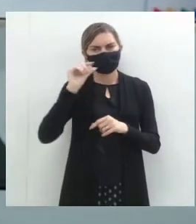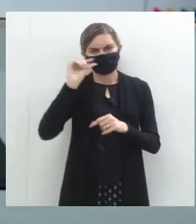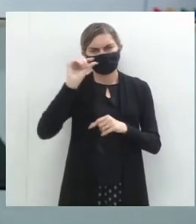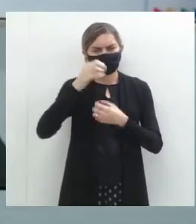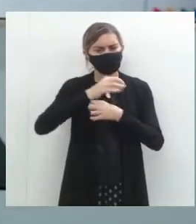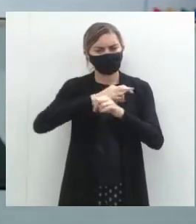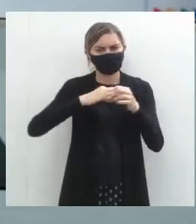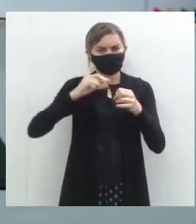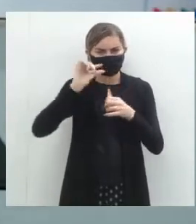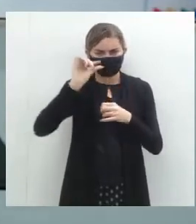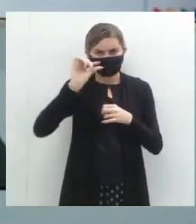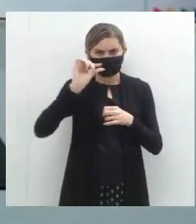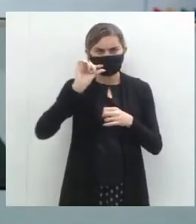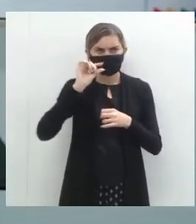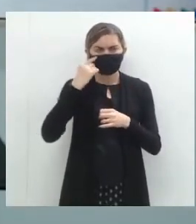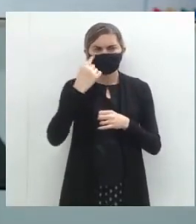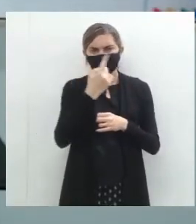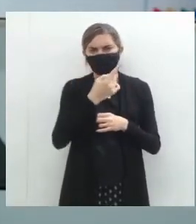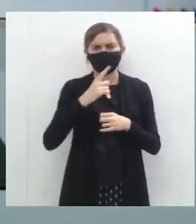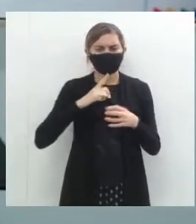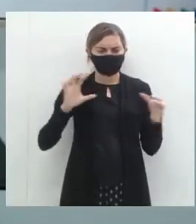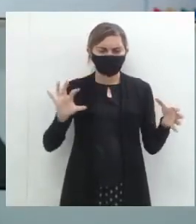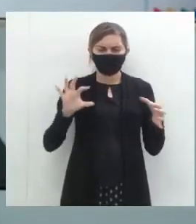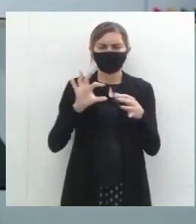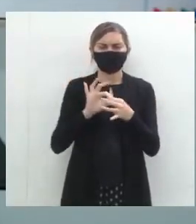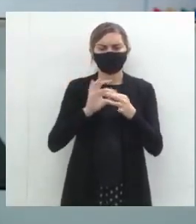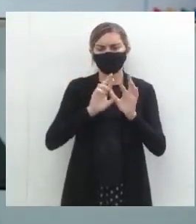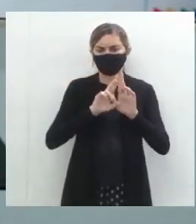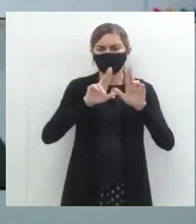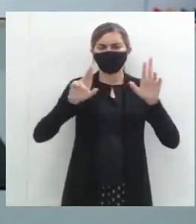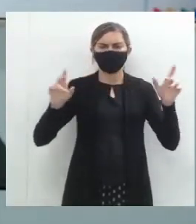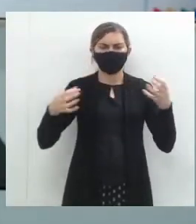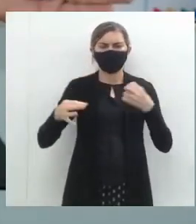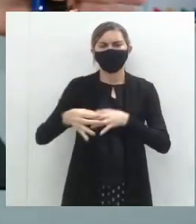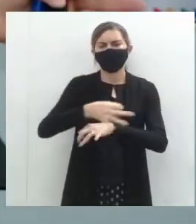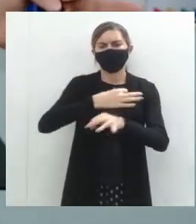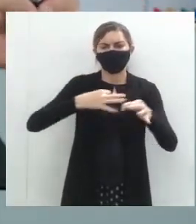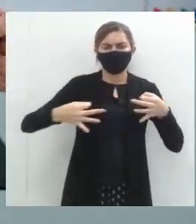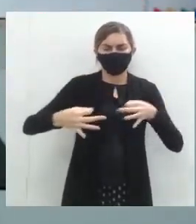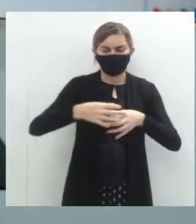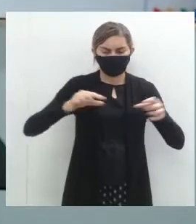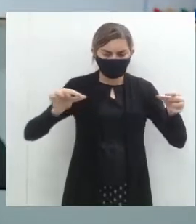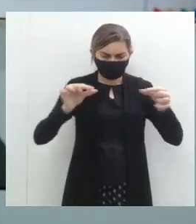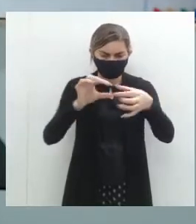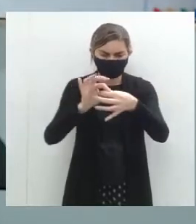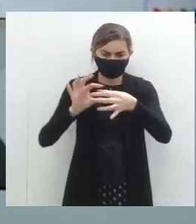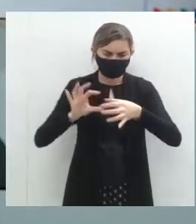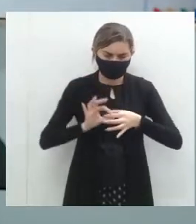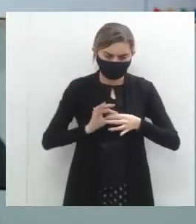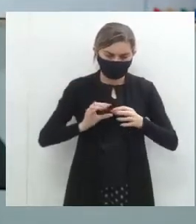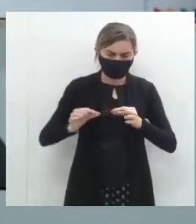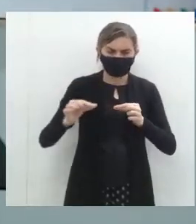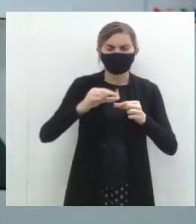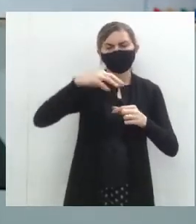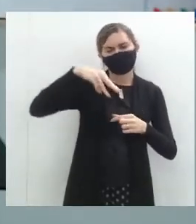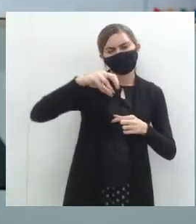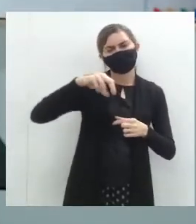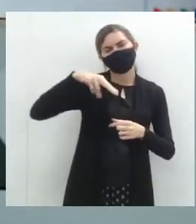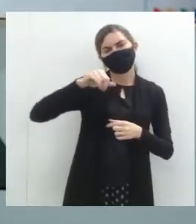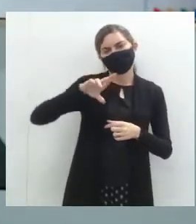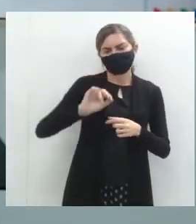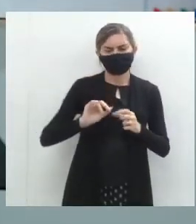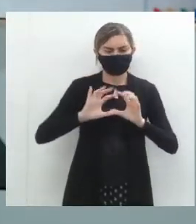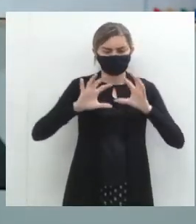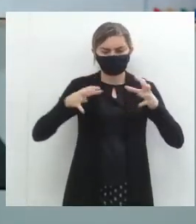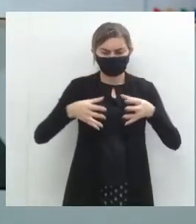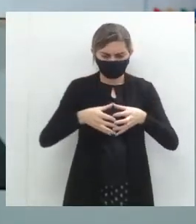pequena. Essa molécula pequena ela vai se unir com várias outras moléculas pequenas. Ou seja, você vai pegar um monômero e vai unir